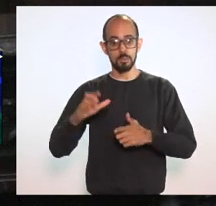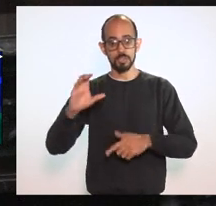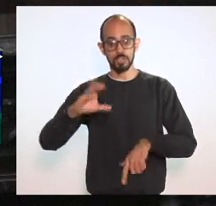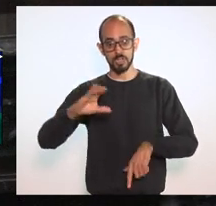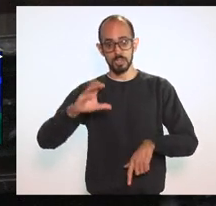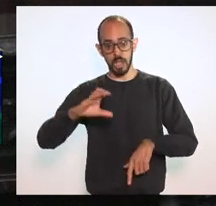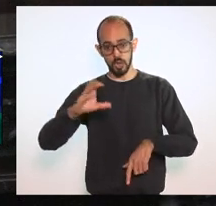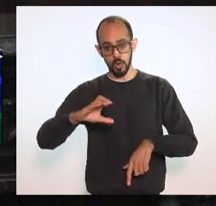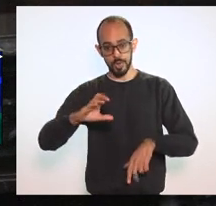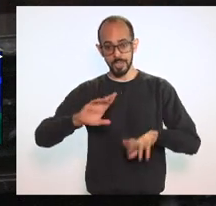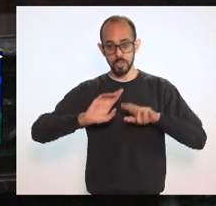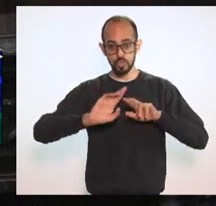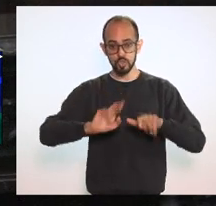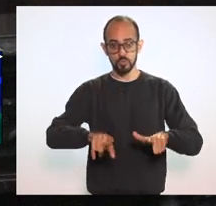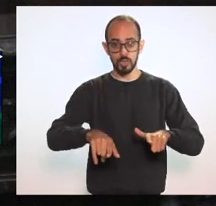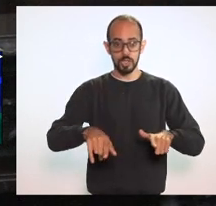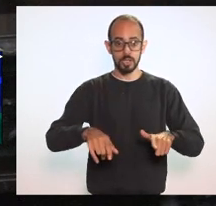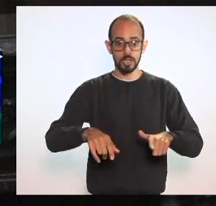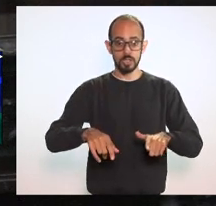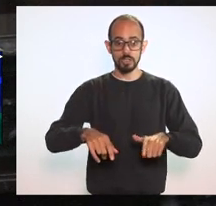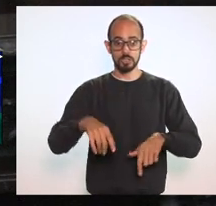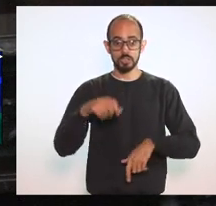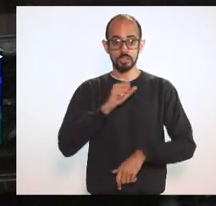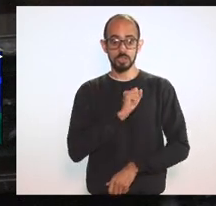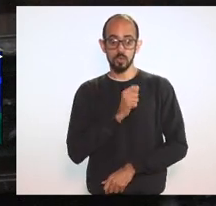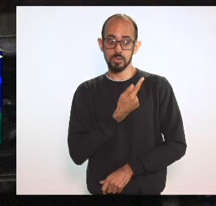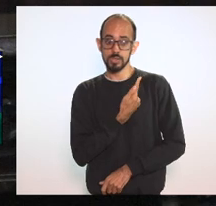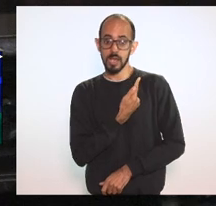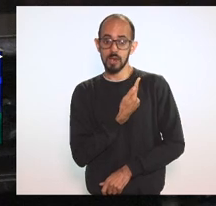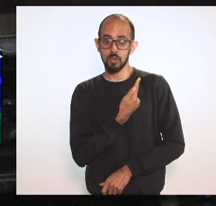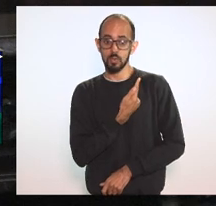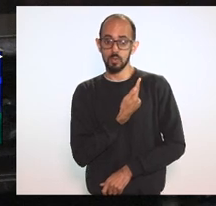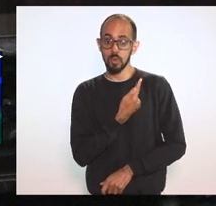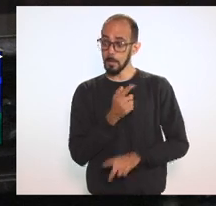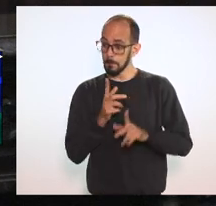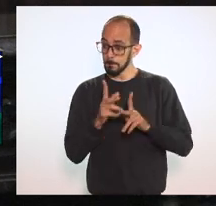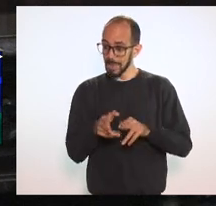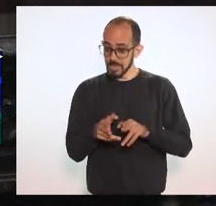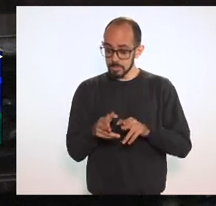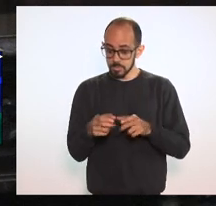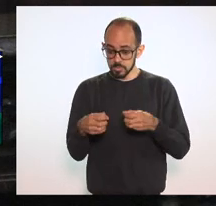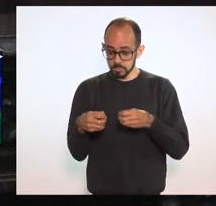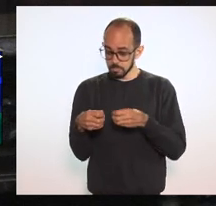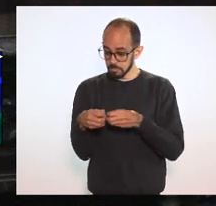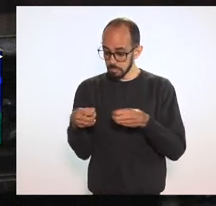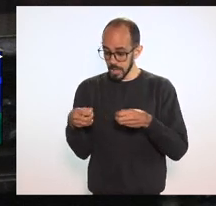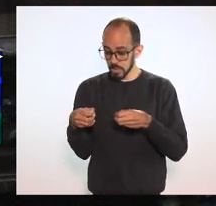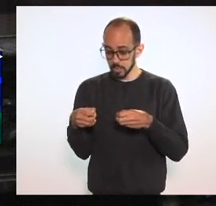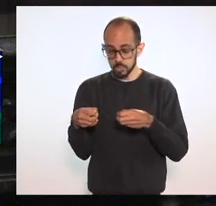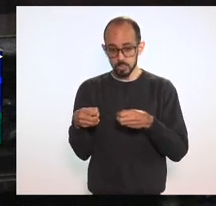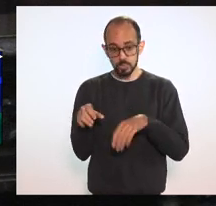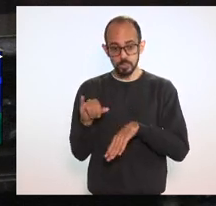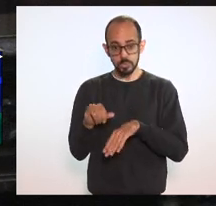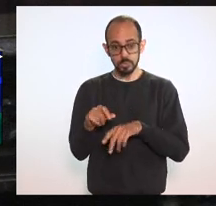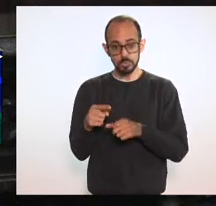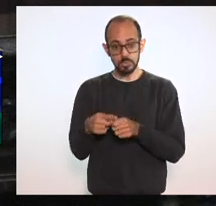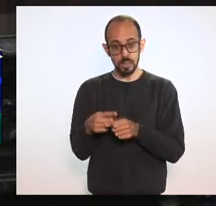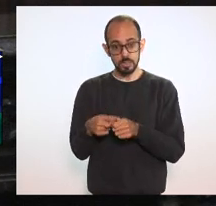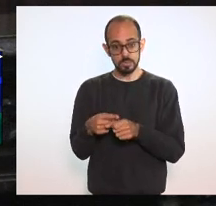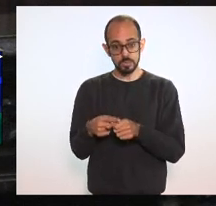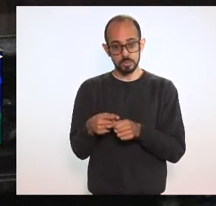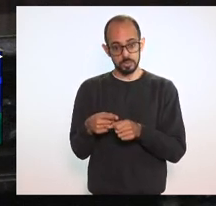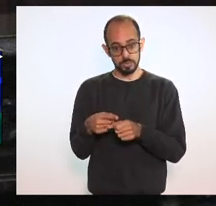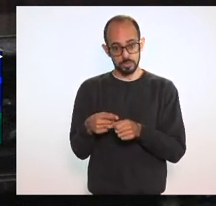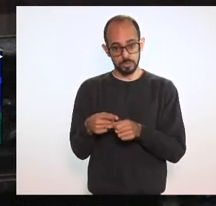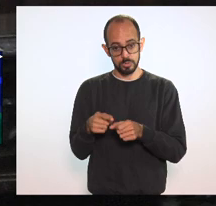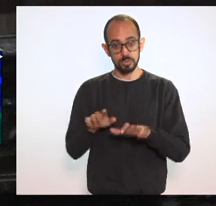deputados a lenda é diferente do problema de São Gonçalo mesmo sendo velocidade absolutamente próximo Então